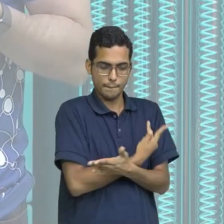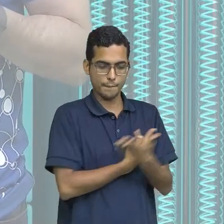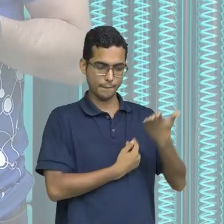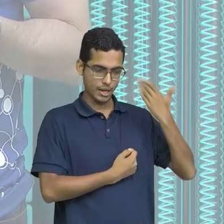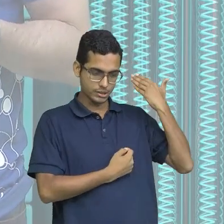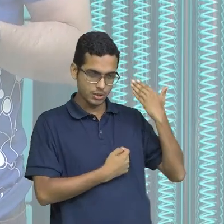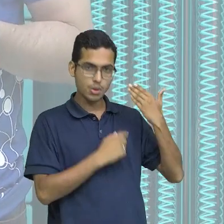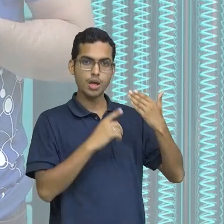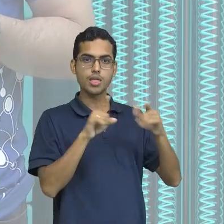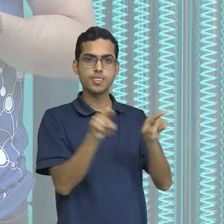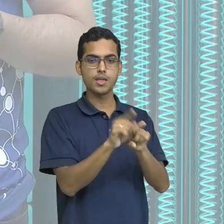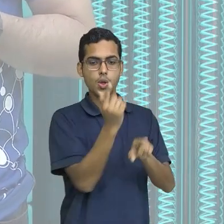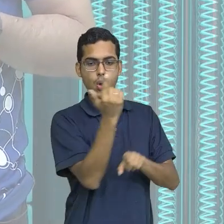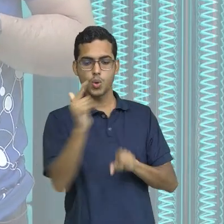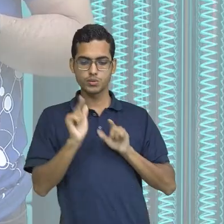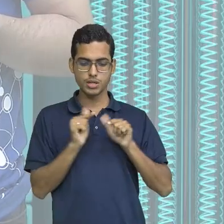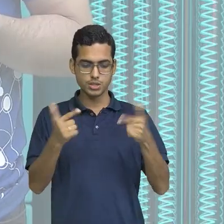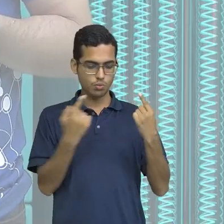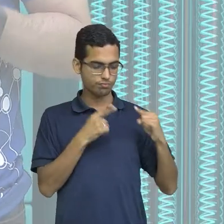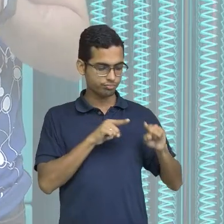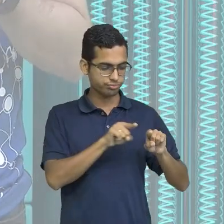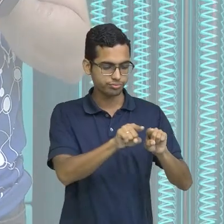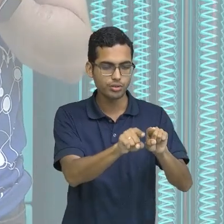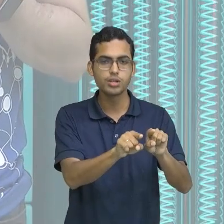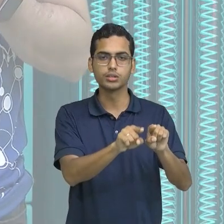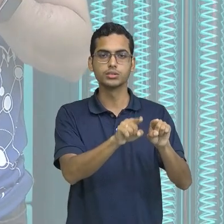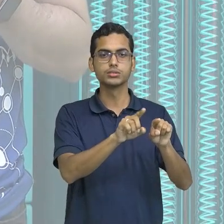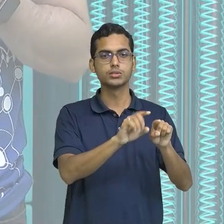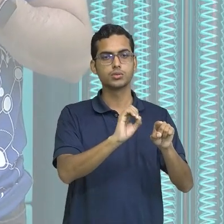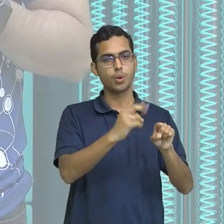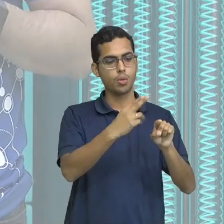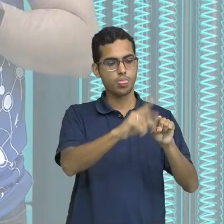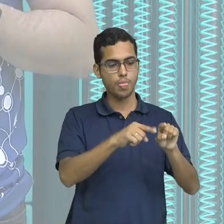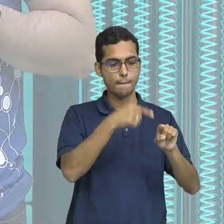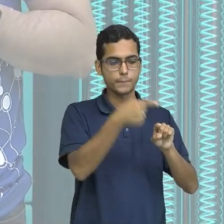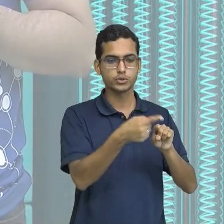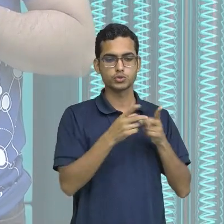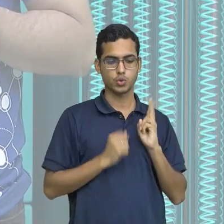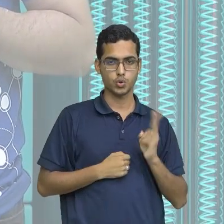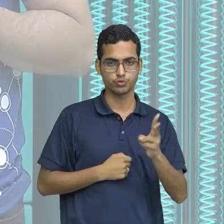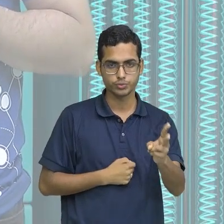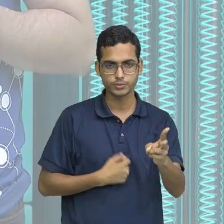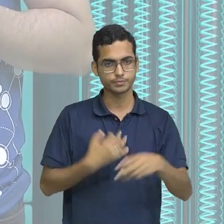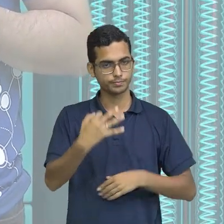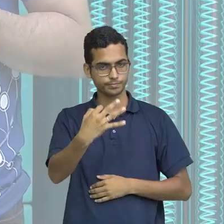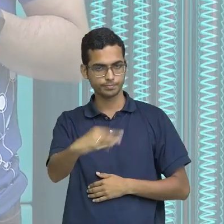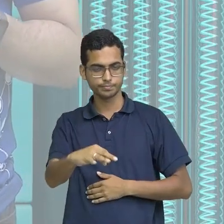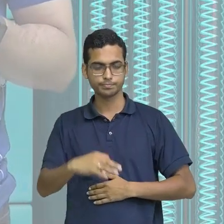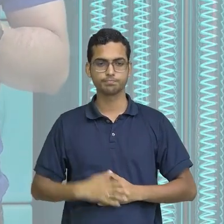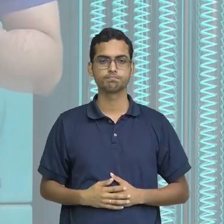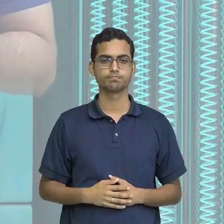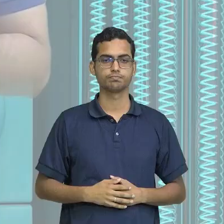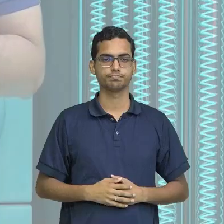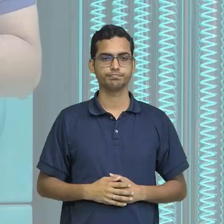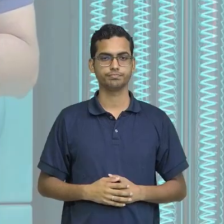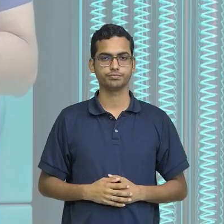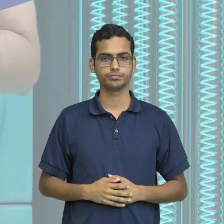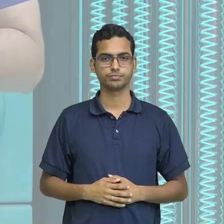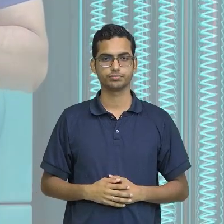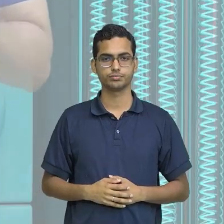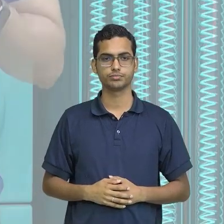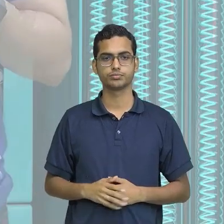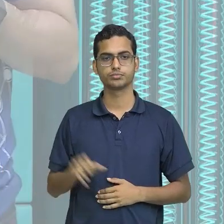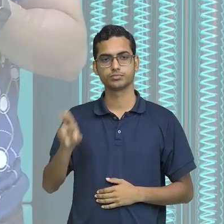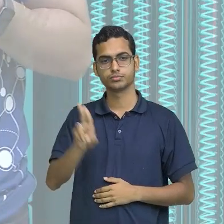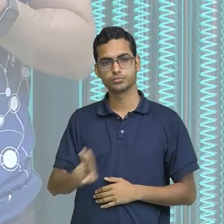utilizar o when quando eu for introduzir uma frase, né, uma oração ali no Simple Past. Quando eu for introduzir uma